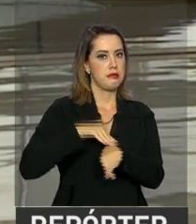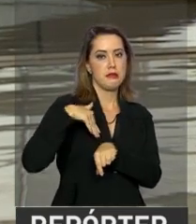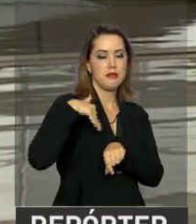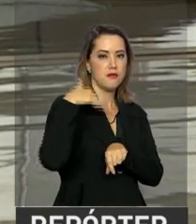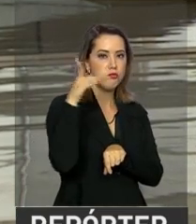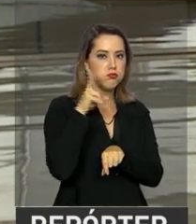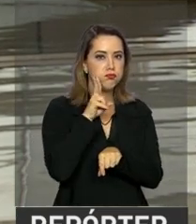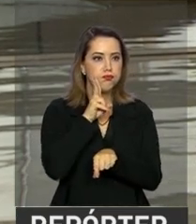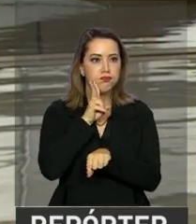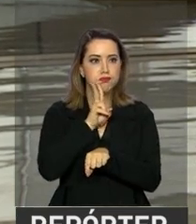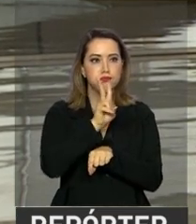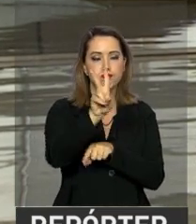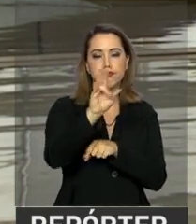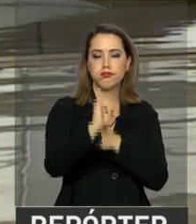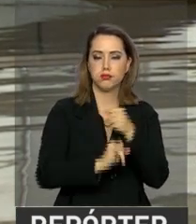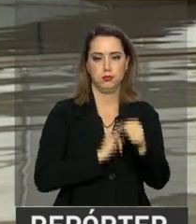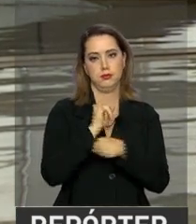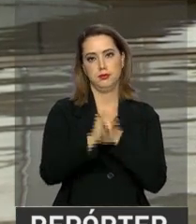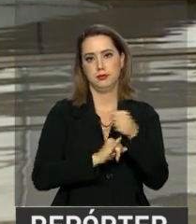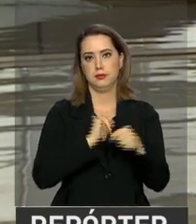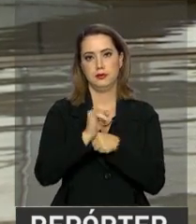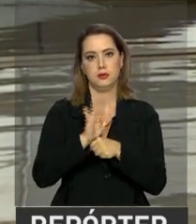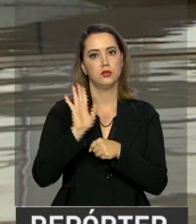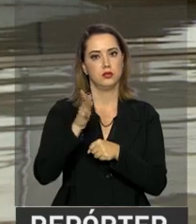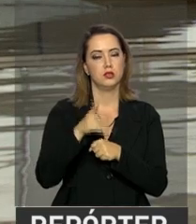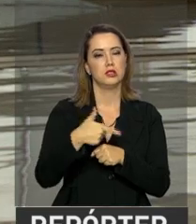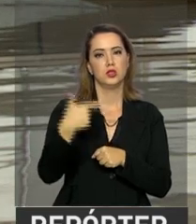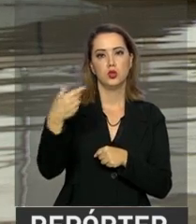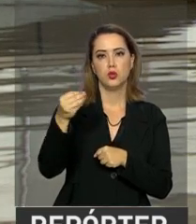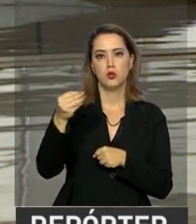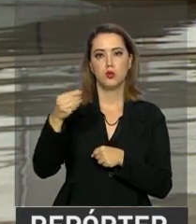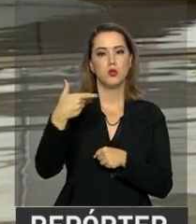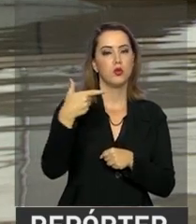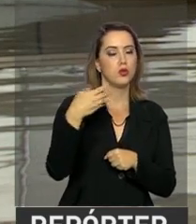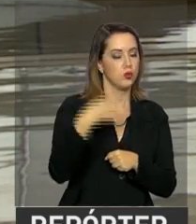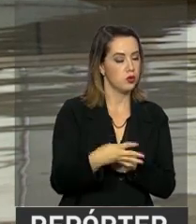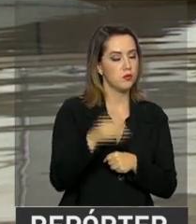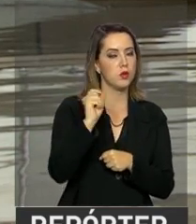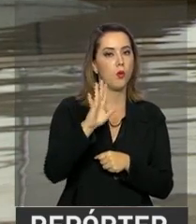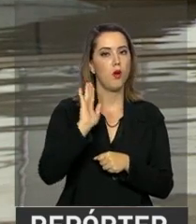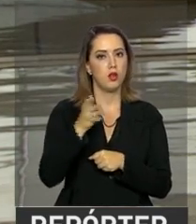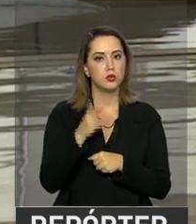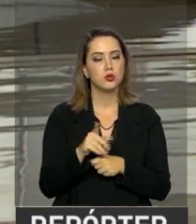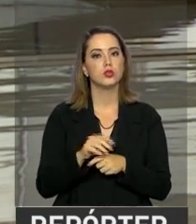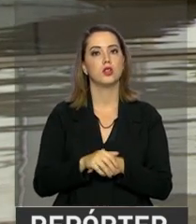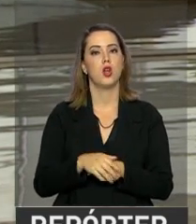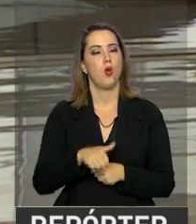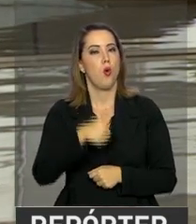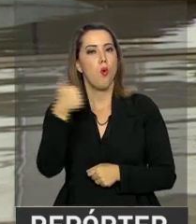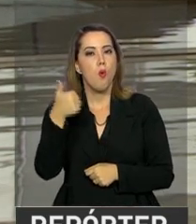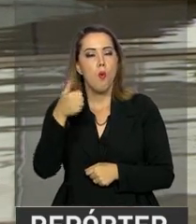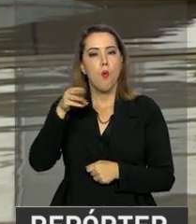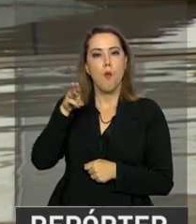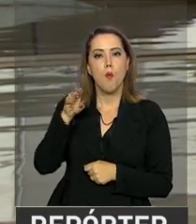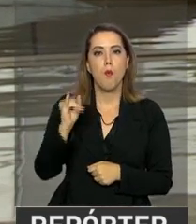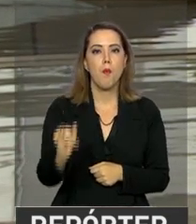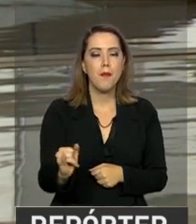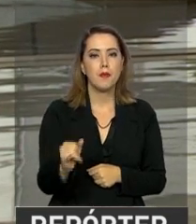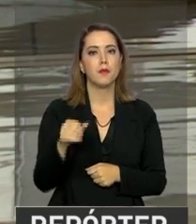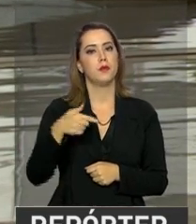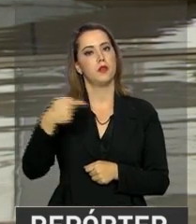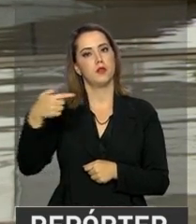acessos desde que foi criado em 2004. No mês passado, foram 1 milhão e 700 mil